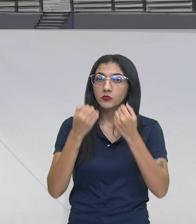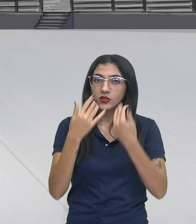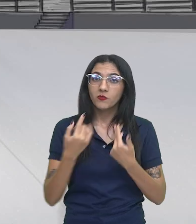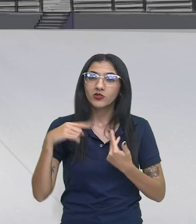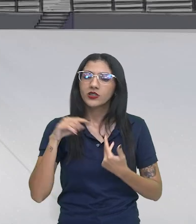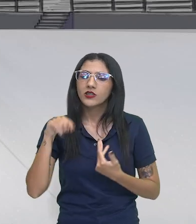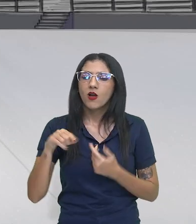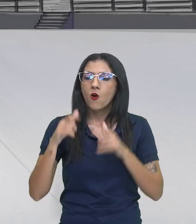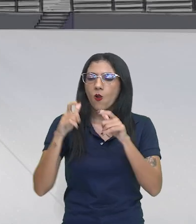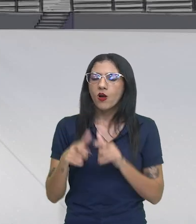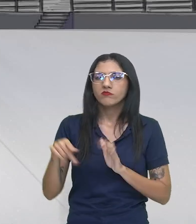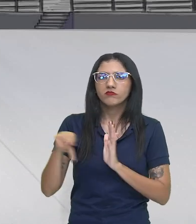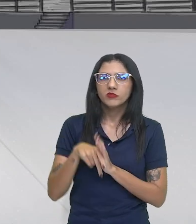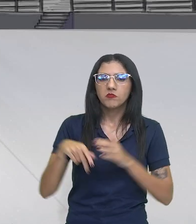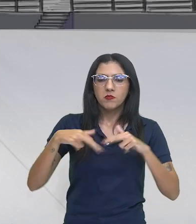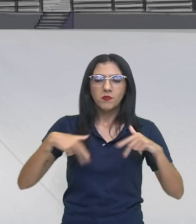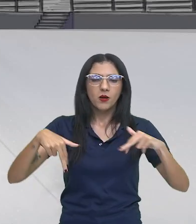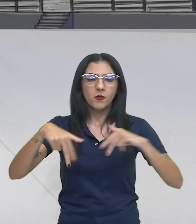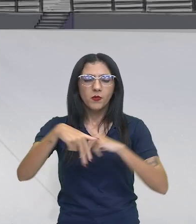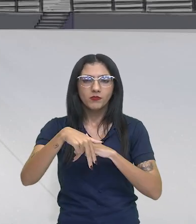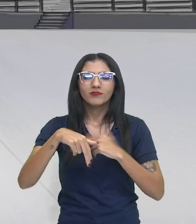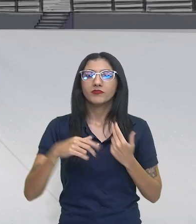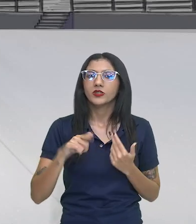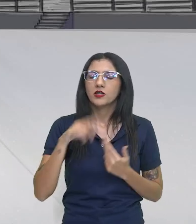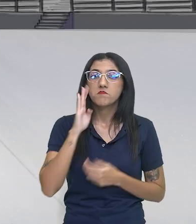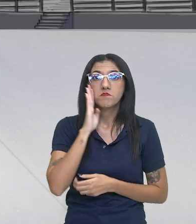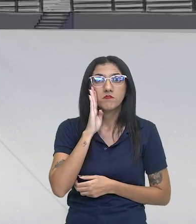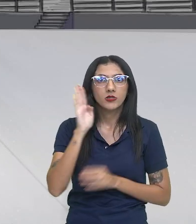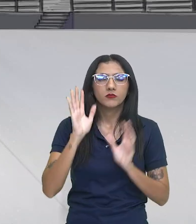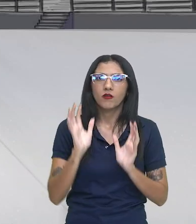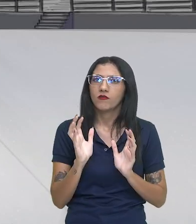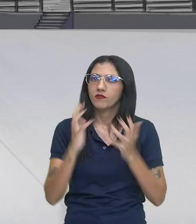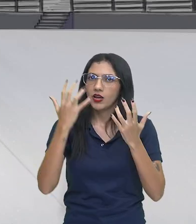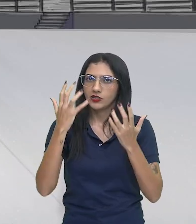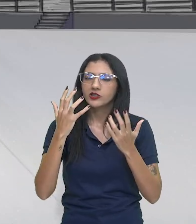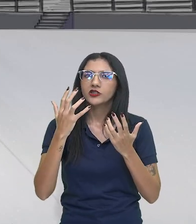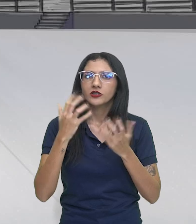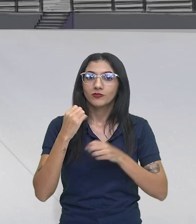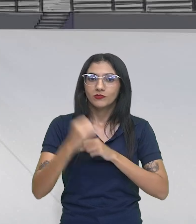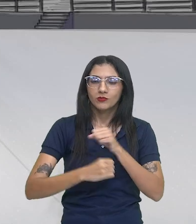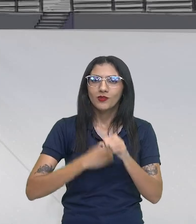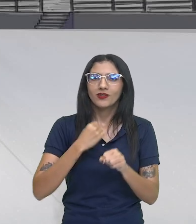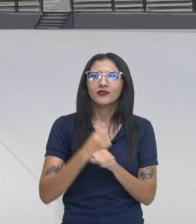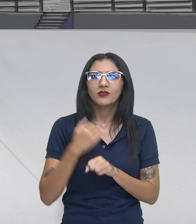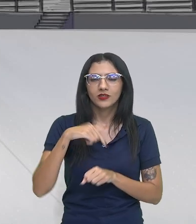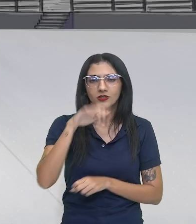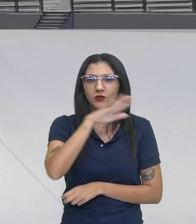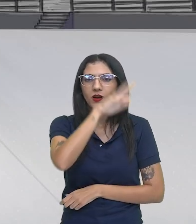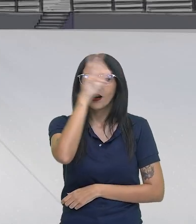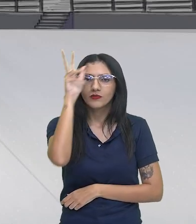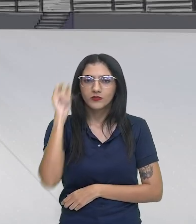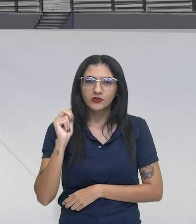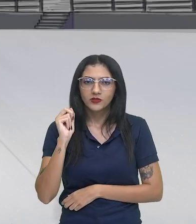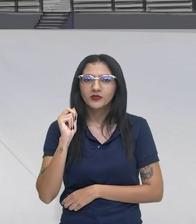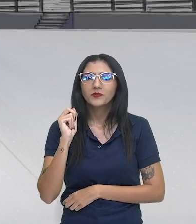da Ciranda. E é um dos eventos mais importantes do calendário cultural do Amazonas, que é